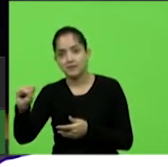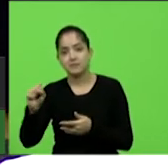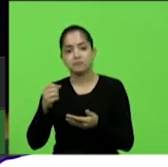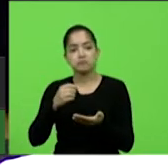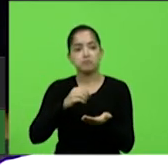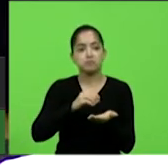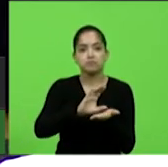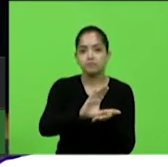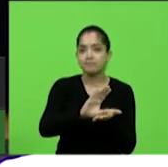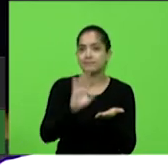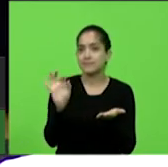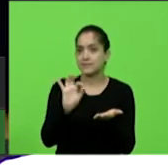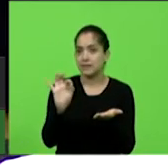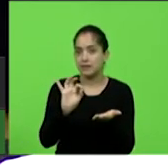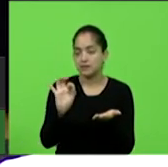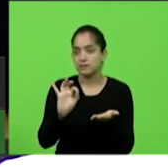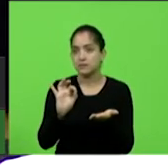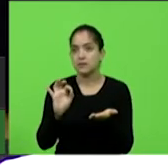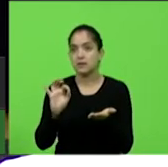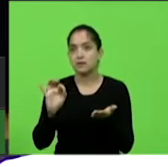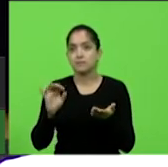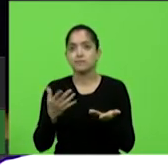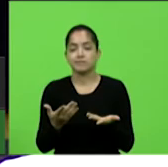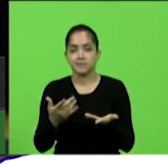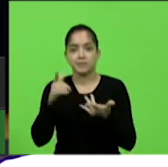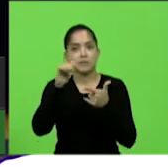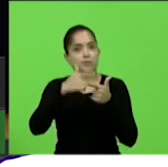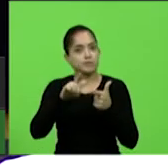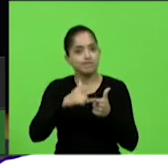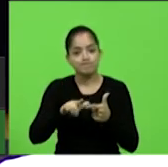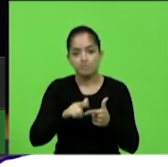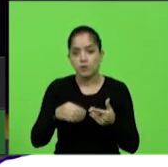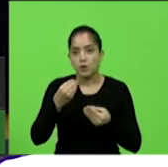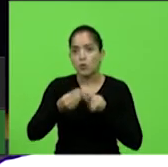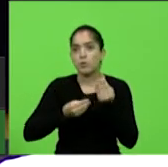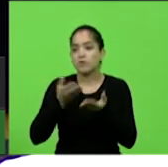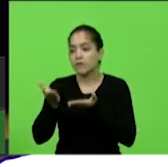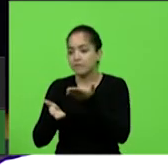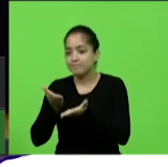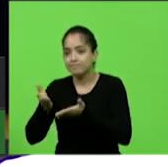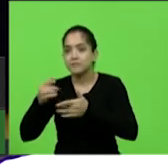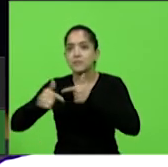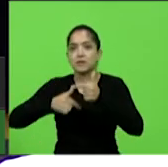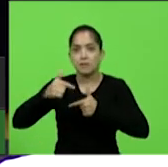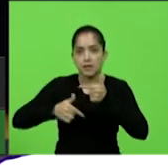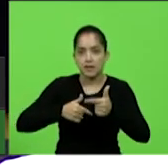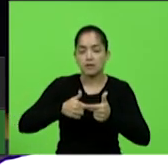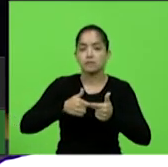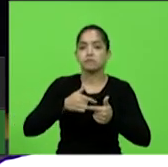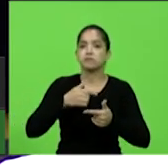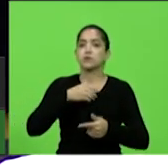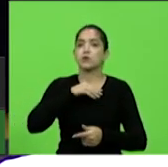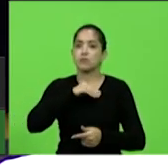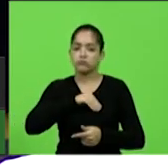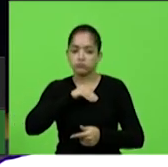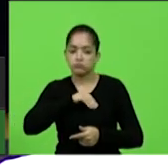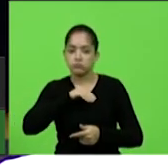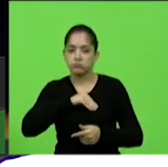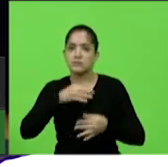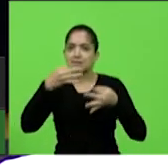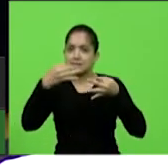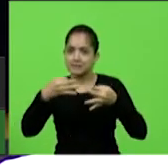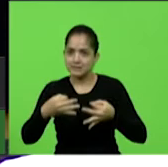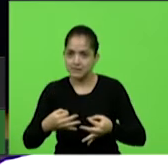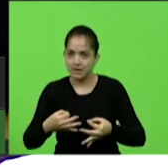disso, esse conflito atrapalha a prestação de serviço. Quando um funcionário não é bem remunerado, quando o funcionário não recebe